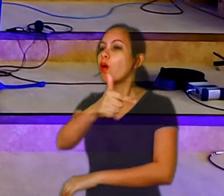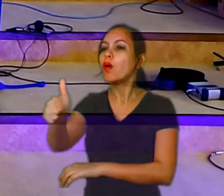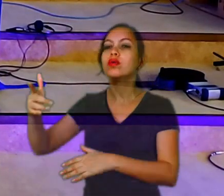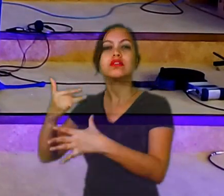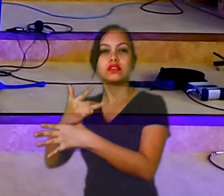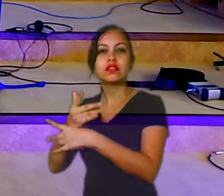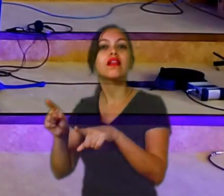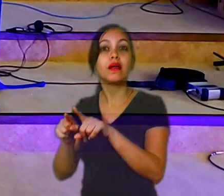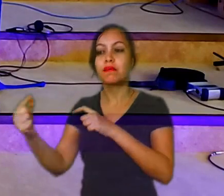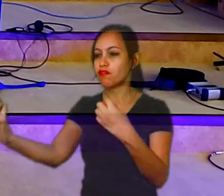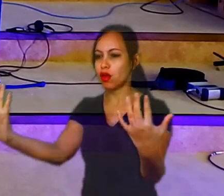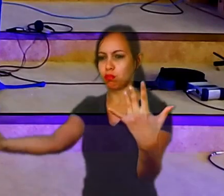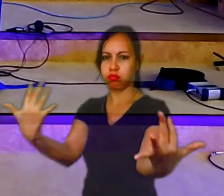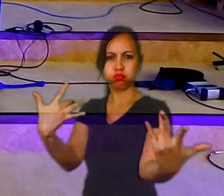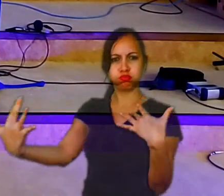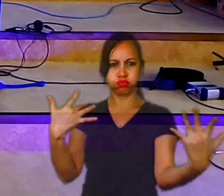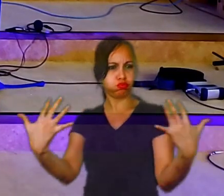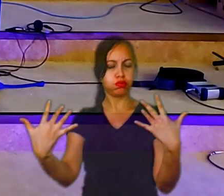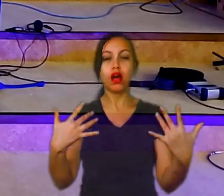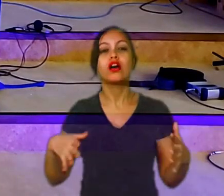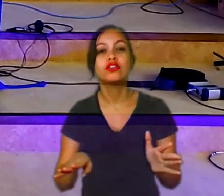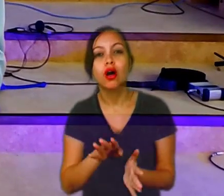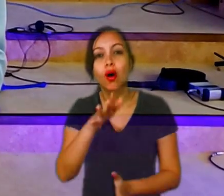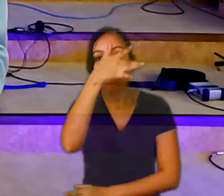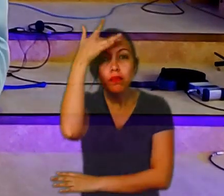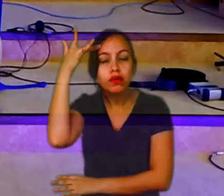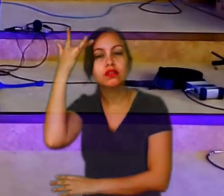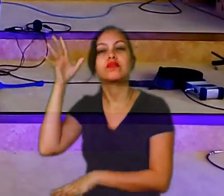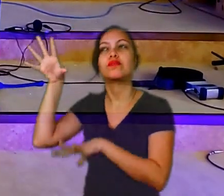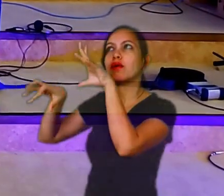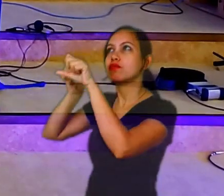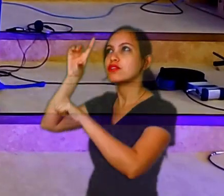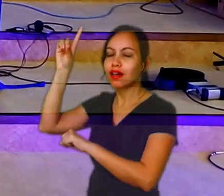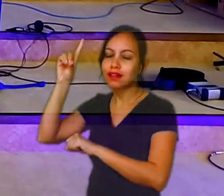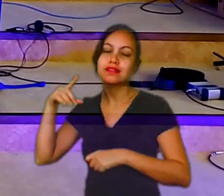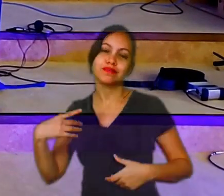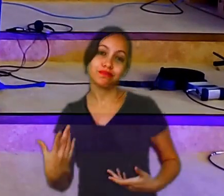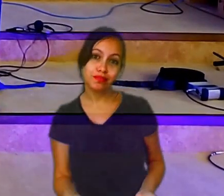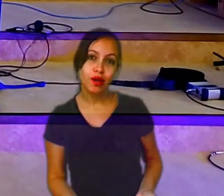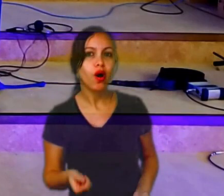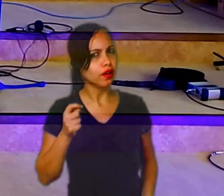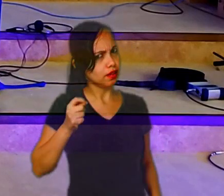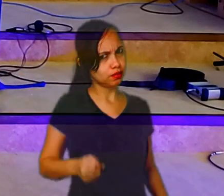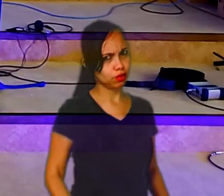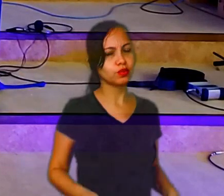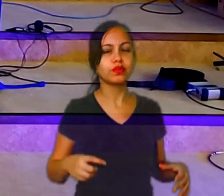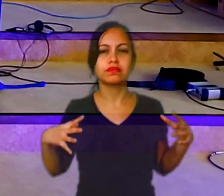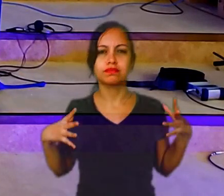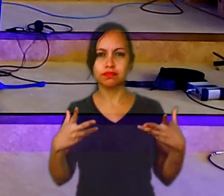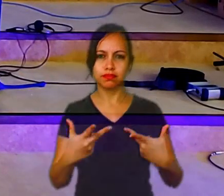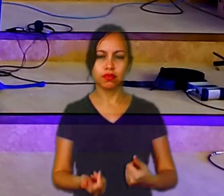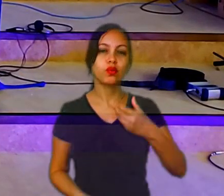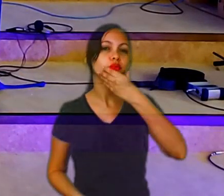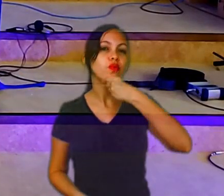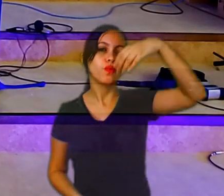para buscar ao Senhor. Queridos, olha que atitude maravilhosa do